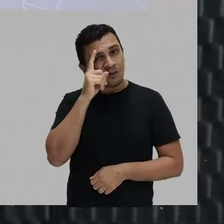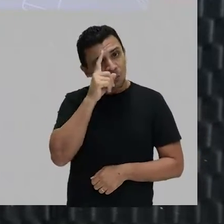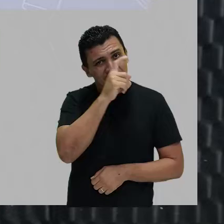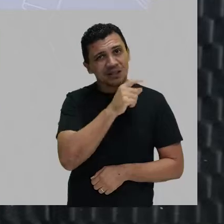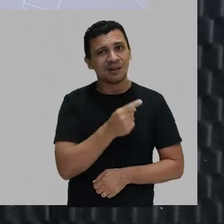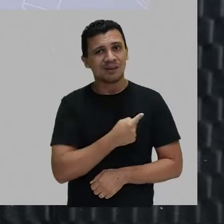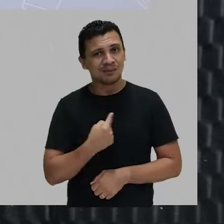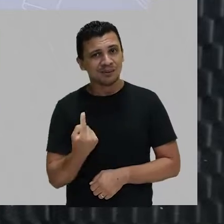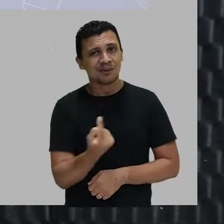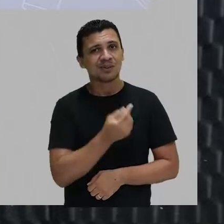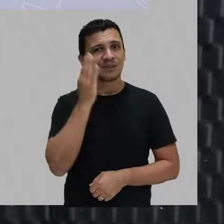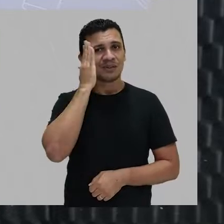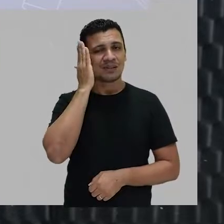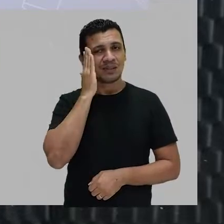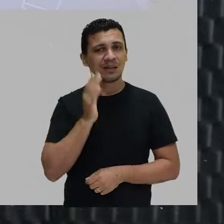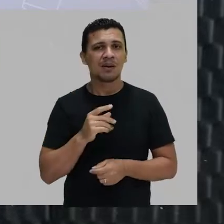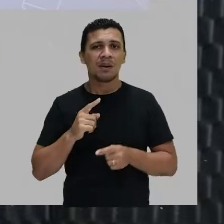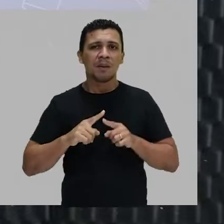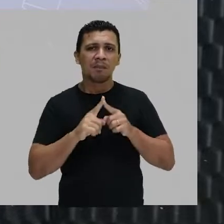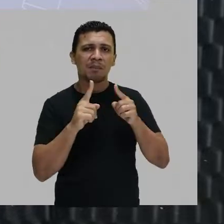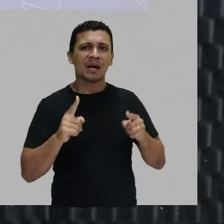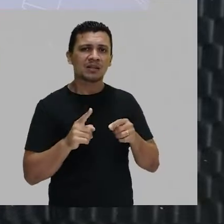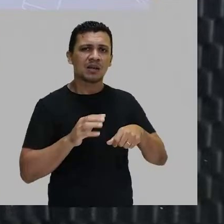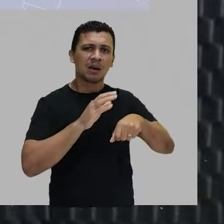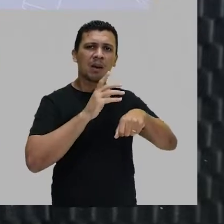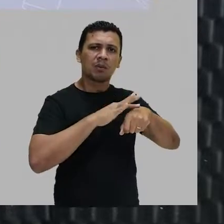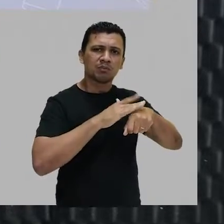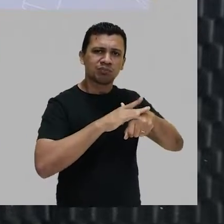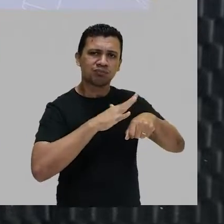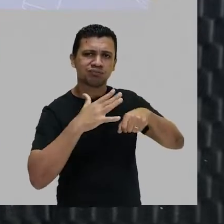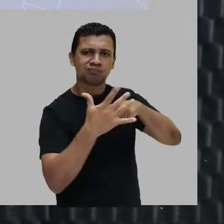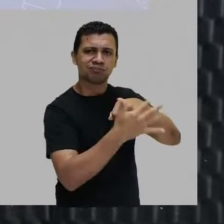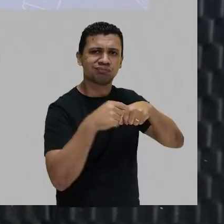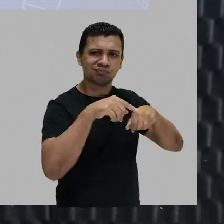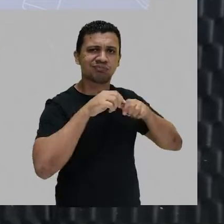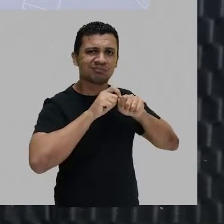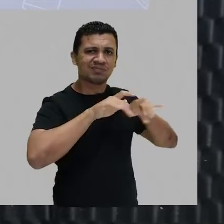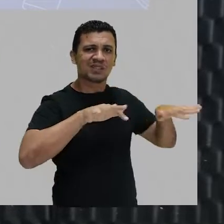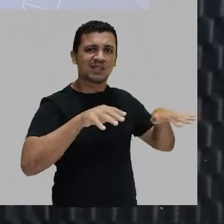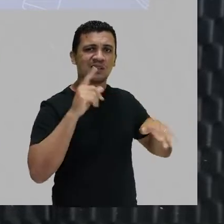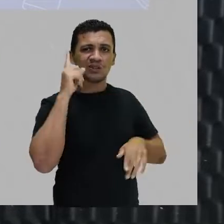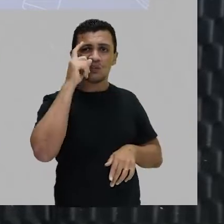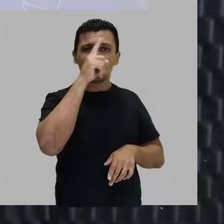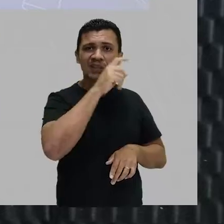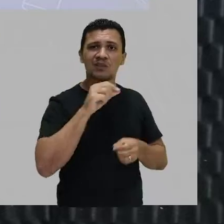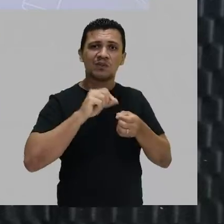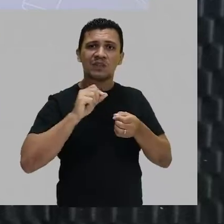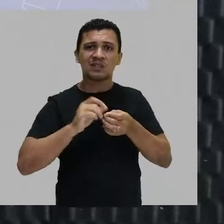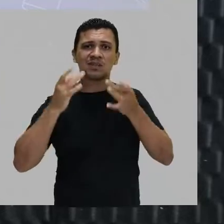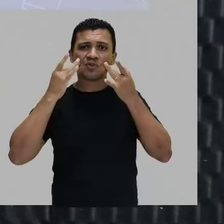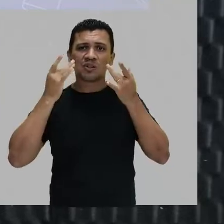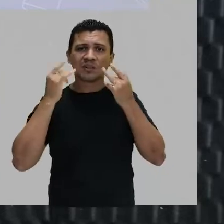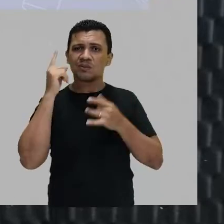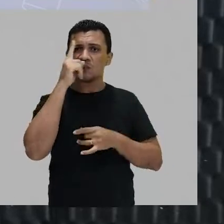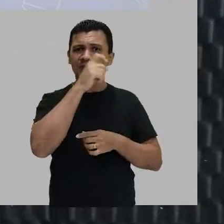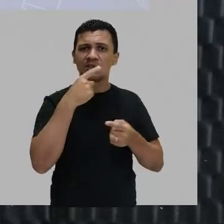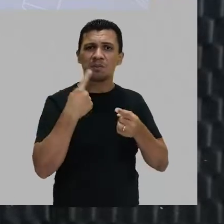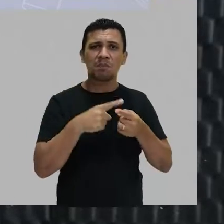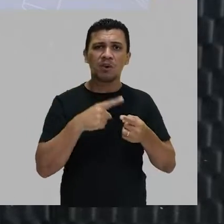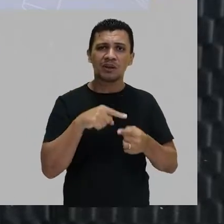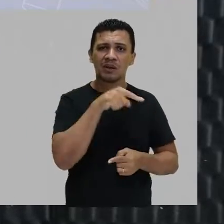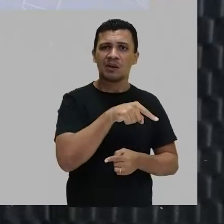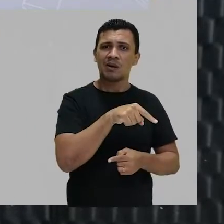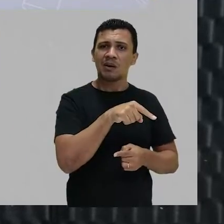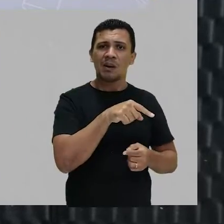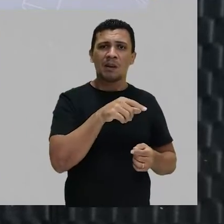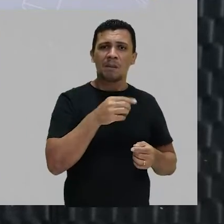para a gente, durante o período da pandemia, fazer peças de teatro sem a presença do público. E aí você cria